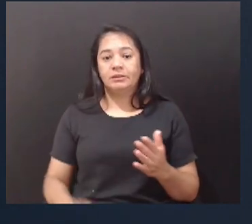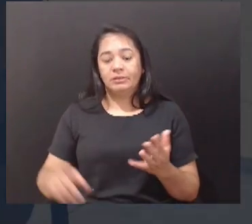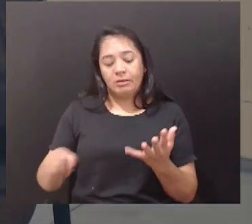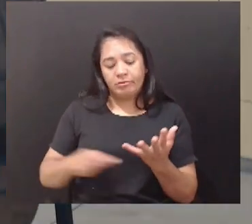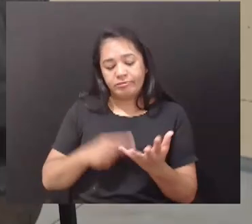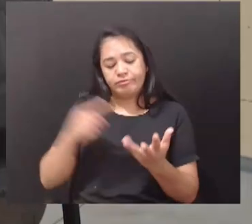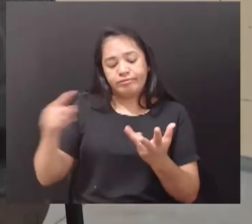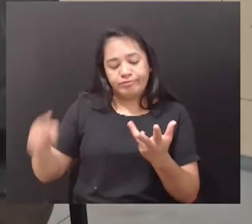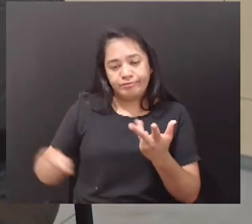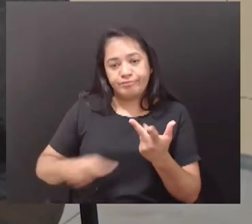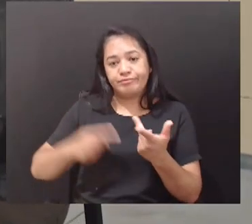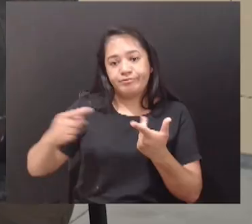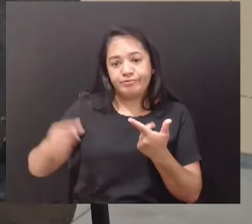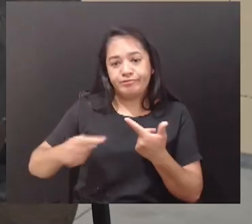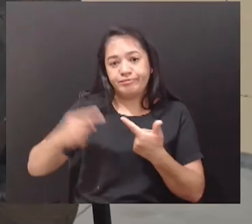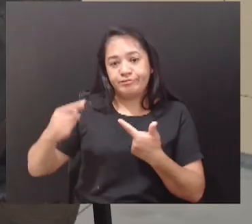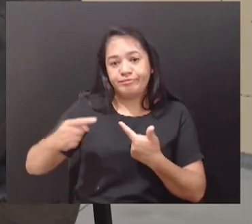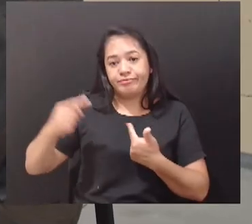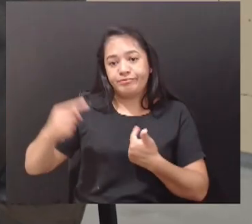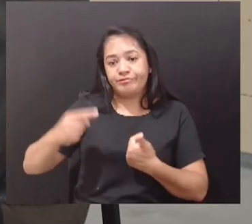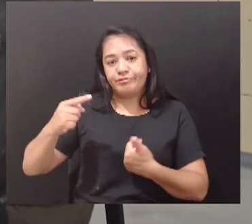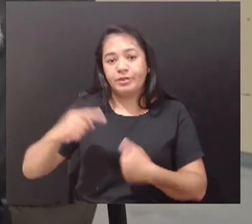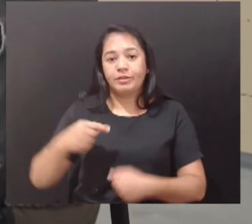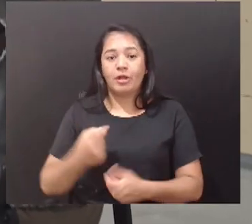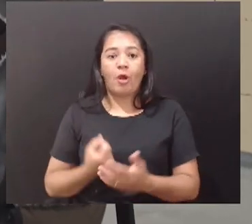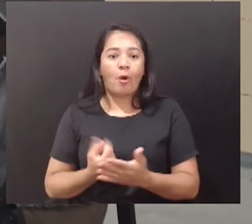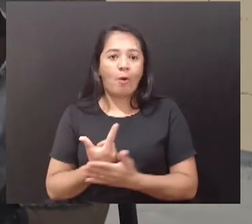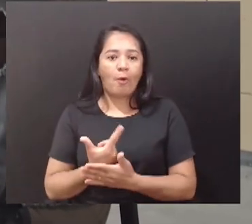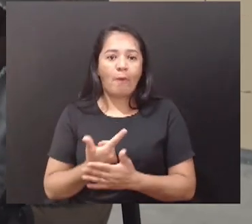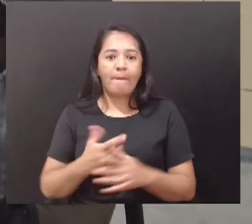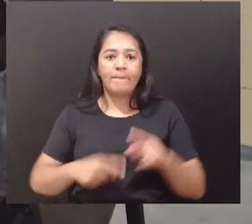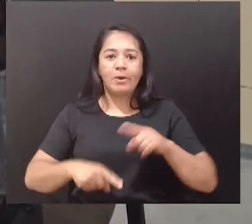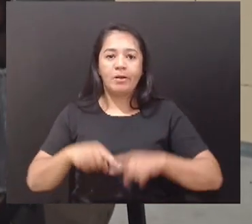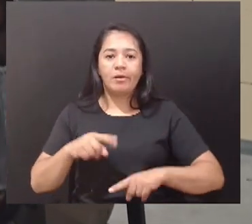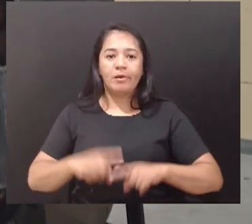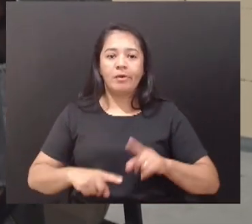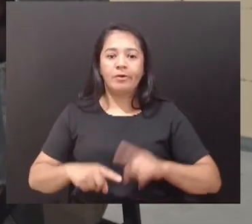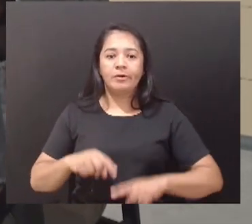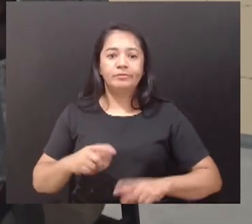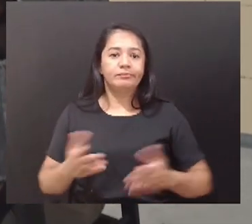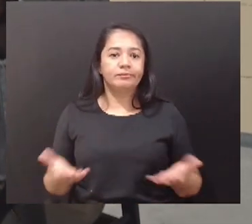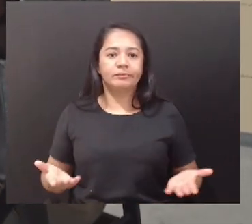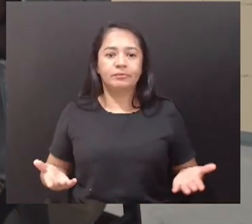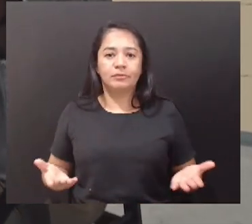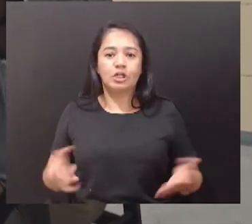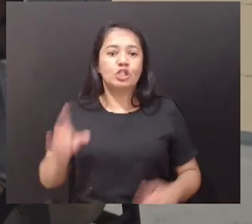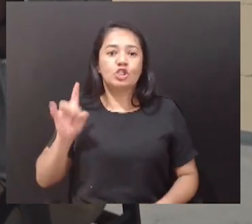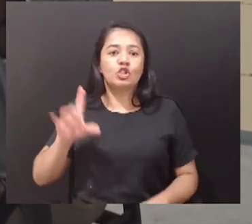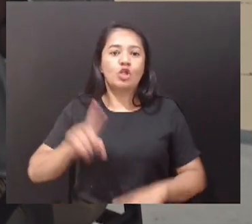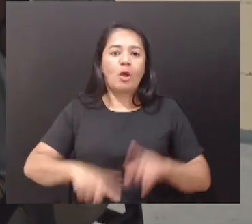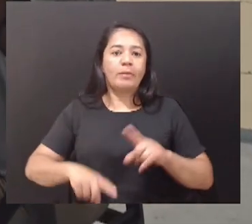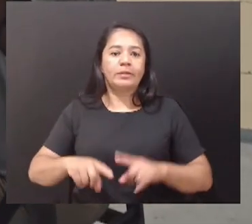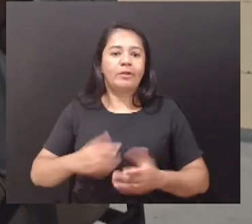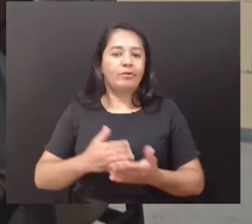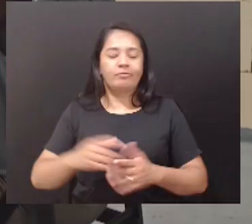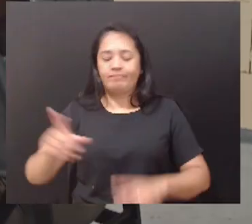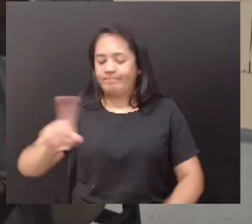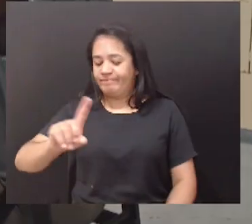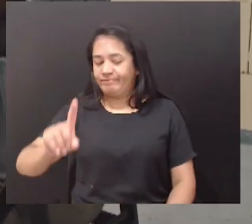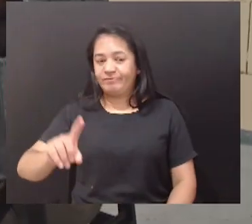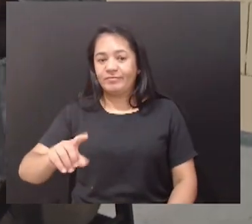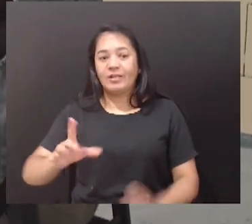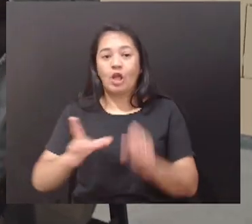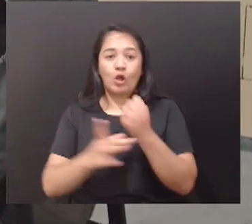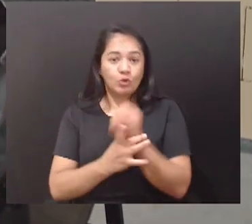surge outra. Porque quando a gente compra um bem, falando aqui no caso de dívidas de bens materiais, não é só o bem que entra de custo. É o seguro, é